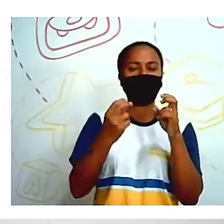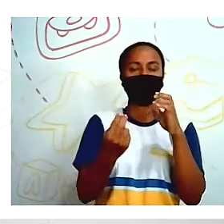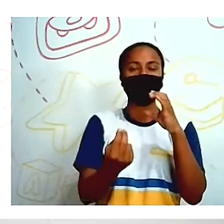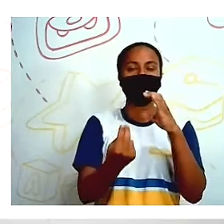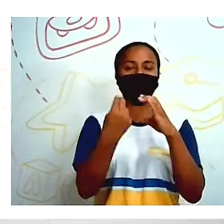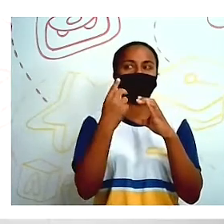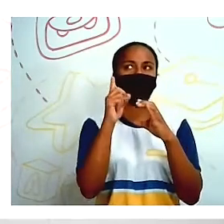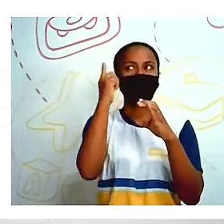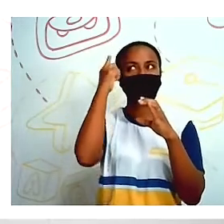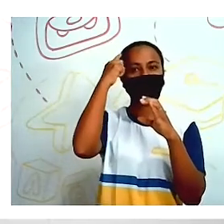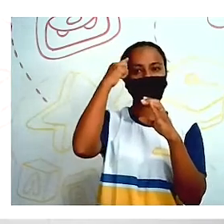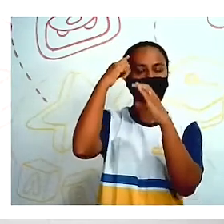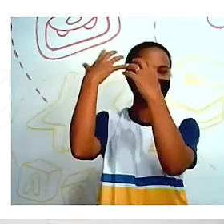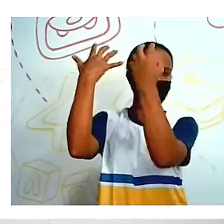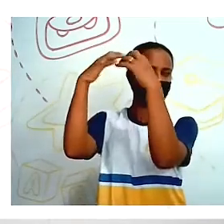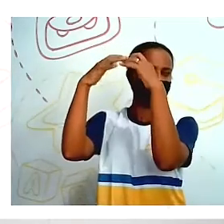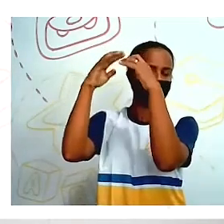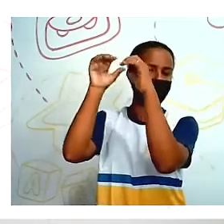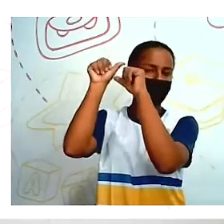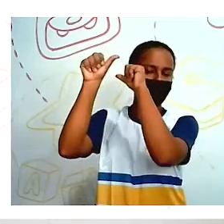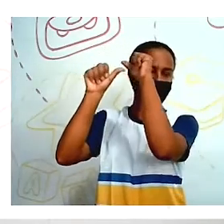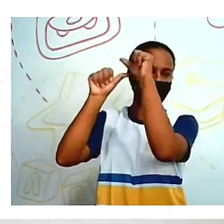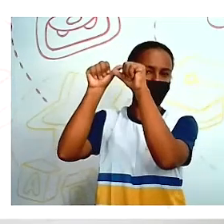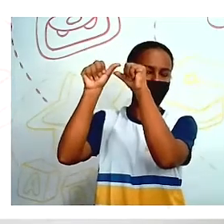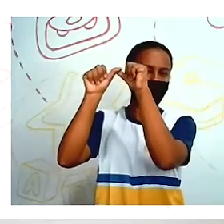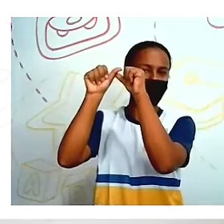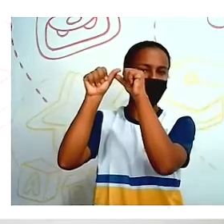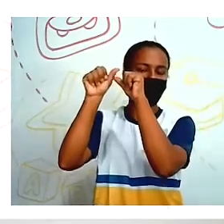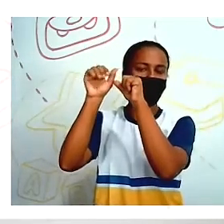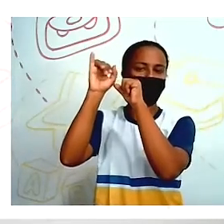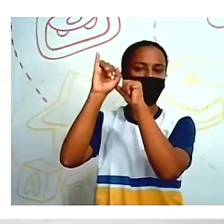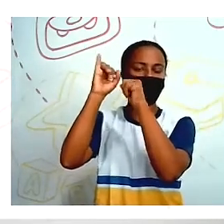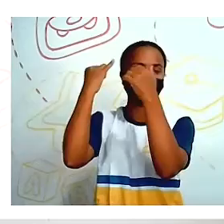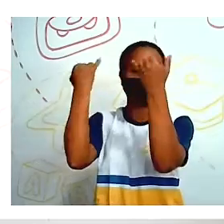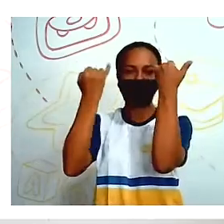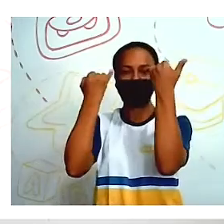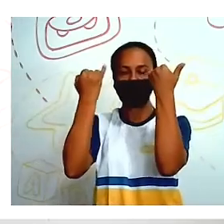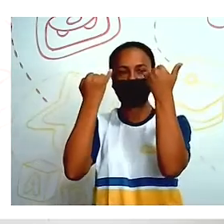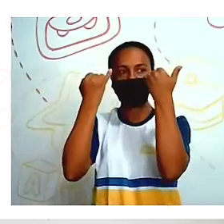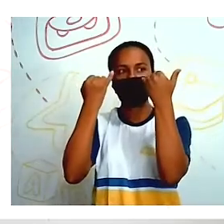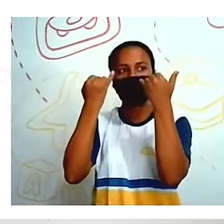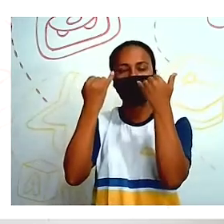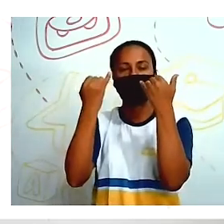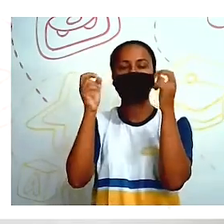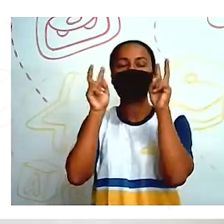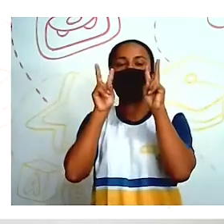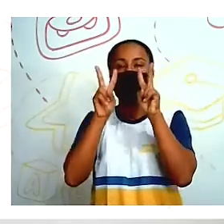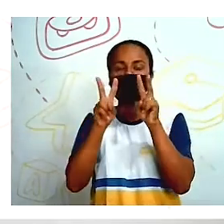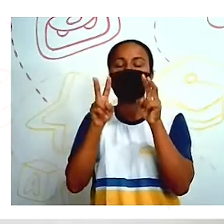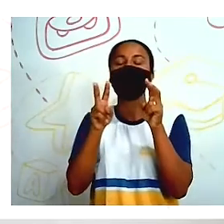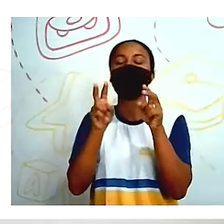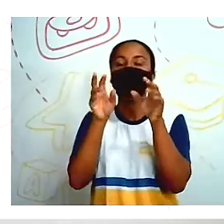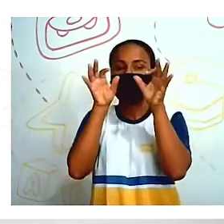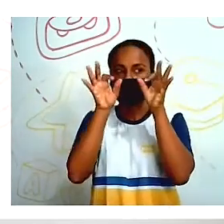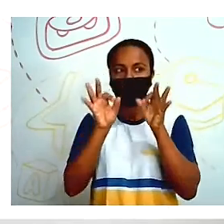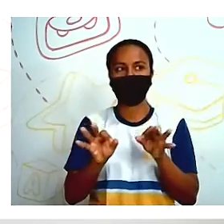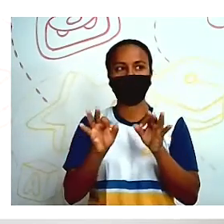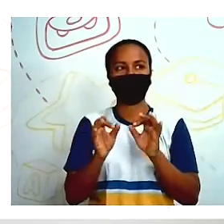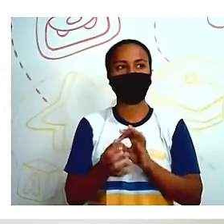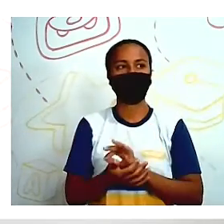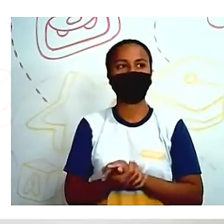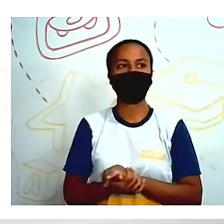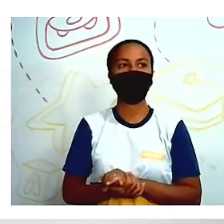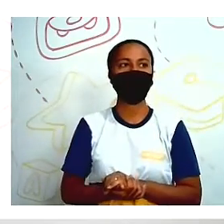para o cérebro transforma essas informações e faz com que a gente consiga ver a imagem na forma